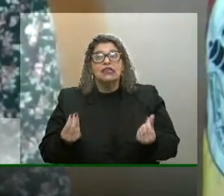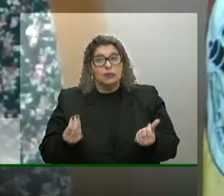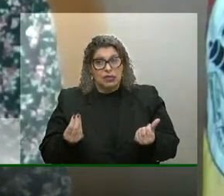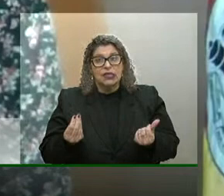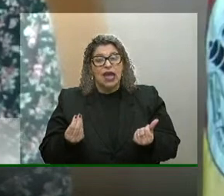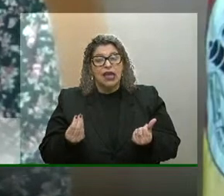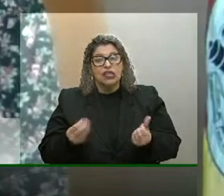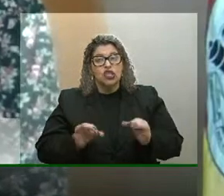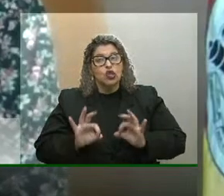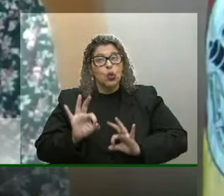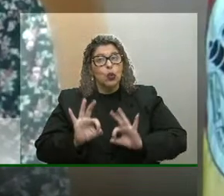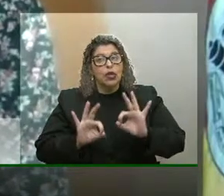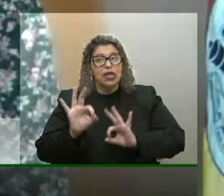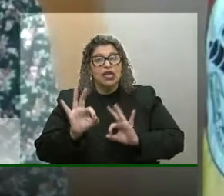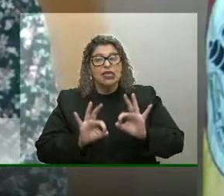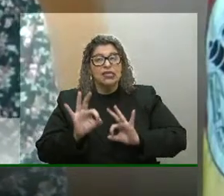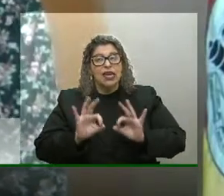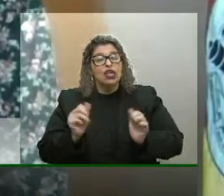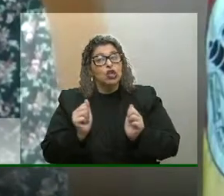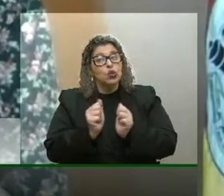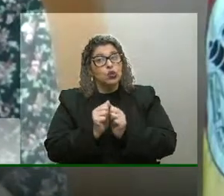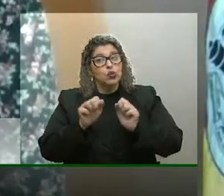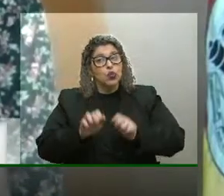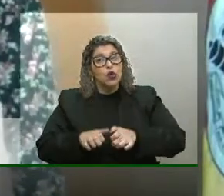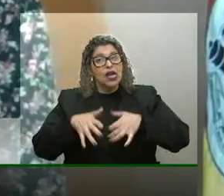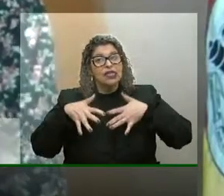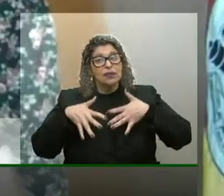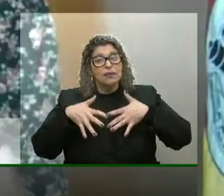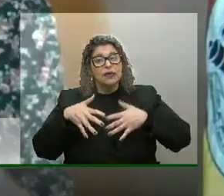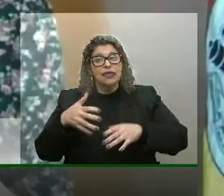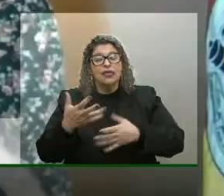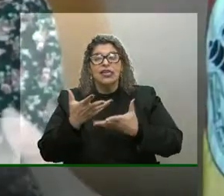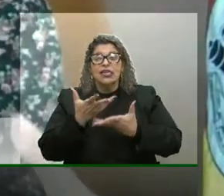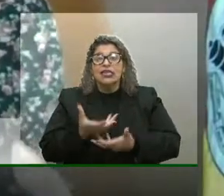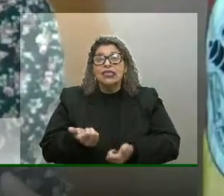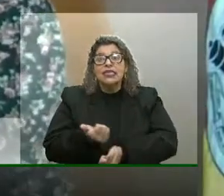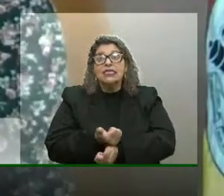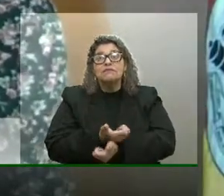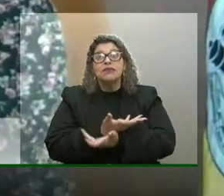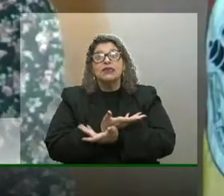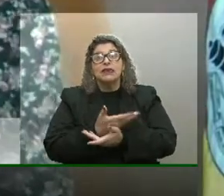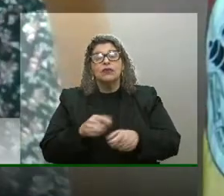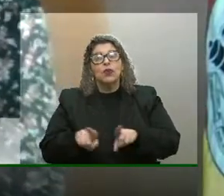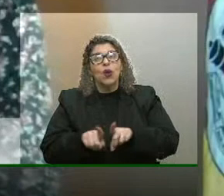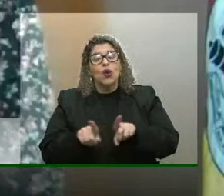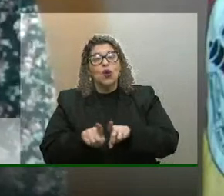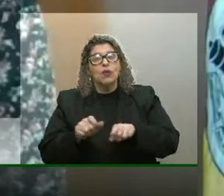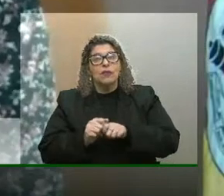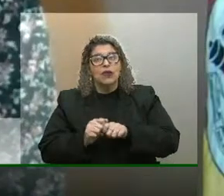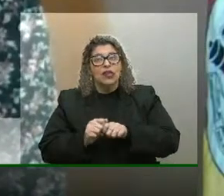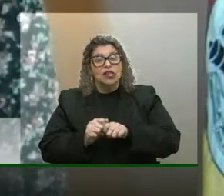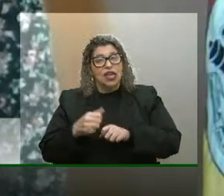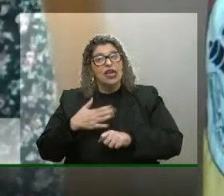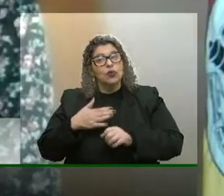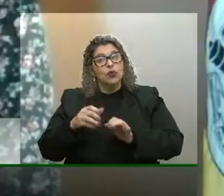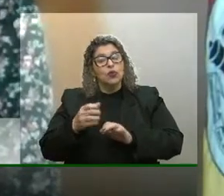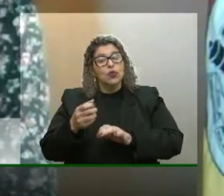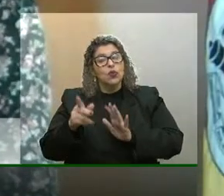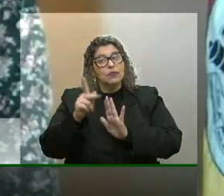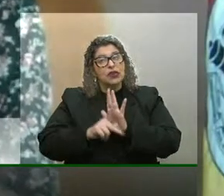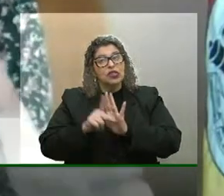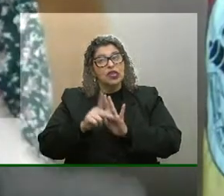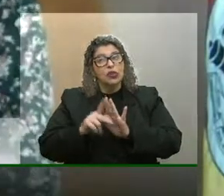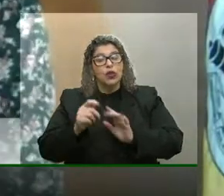de ajustar junto com esta casa, se inspirando em projetos que tinham sido apresentados aqui, como o meu, e de